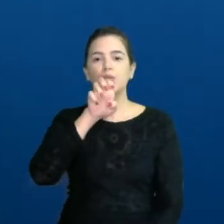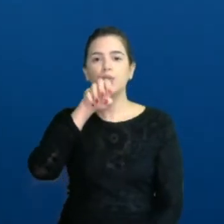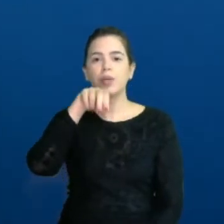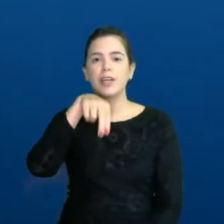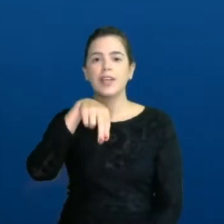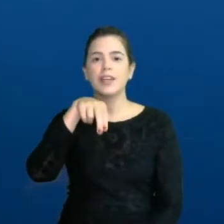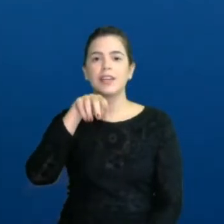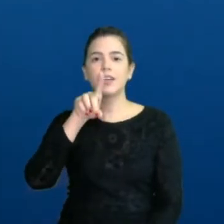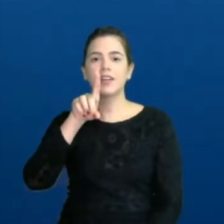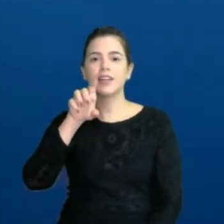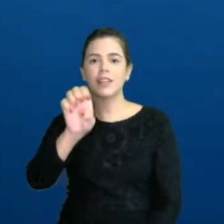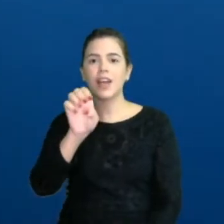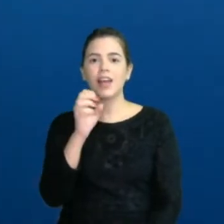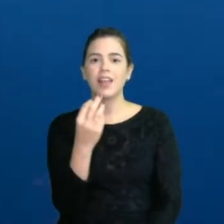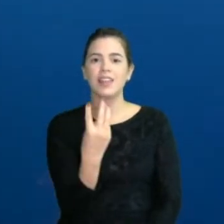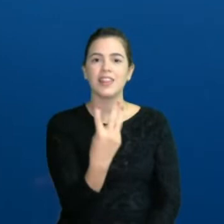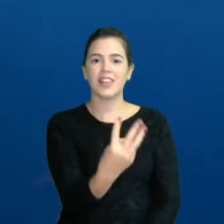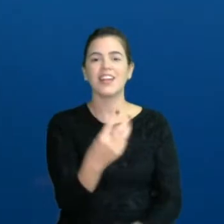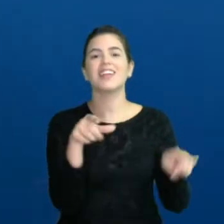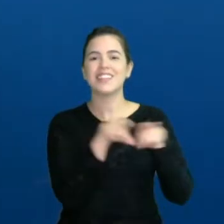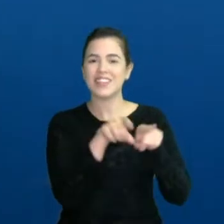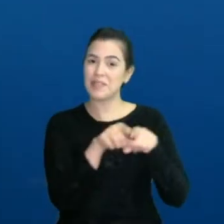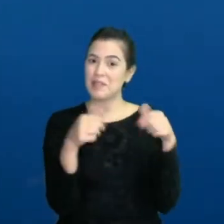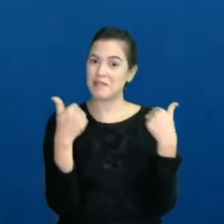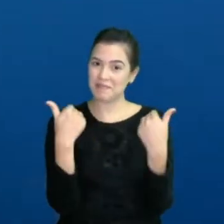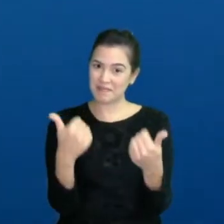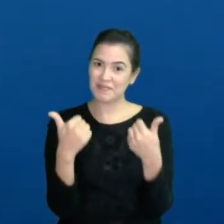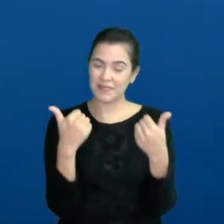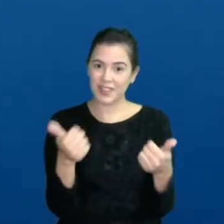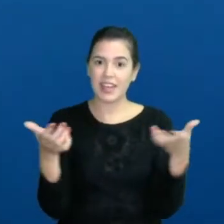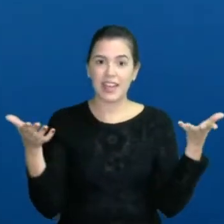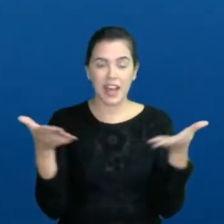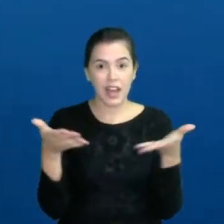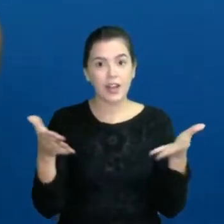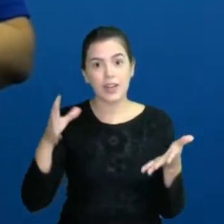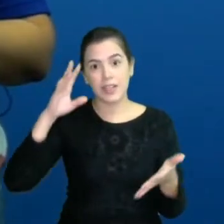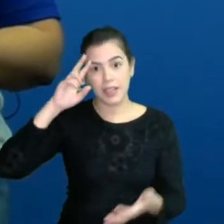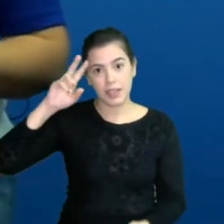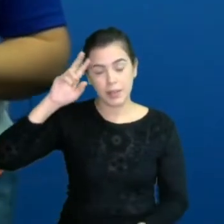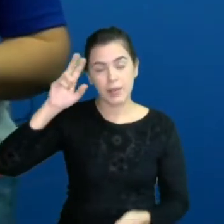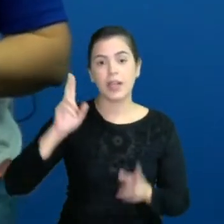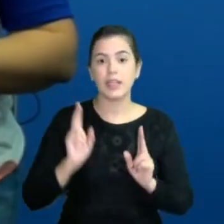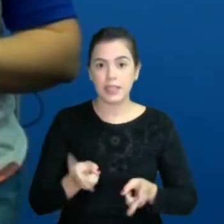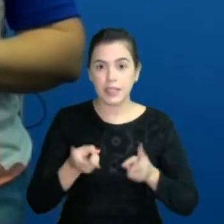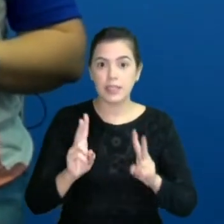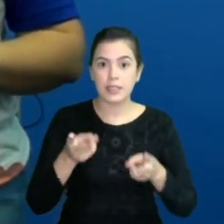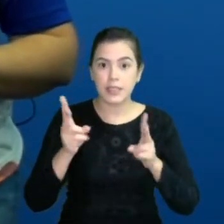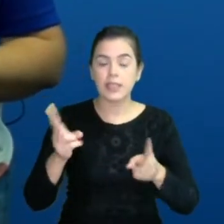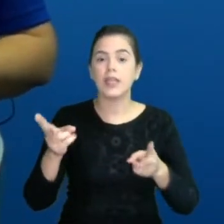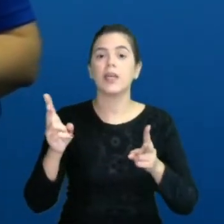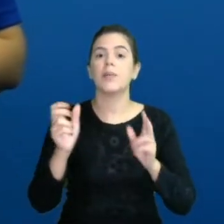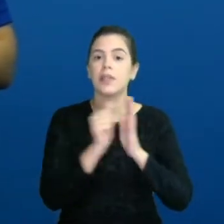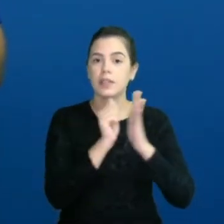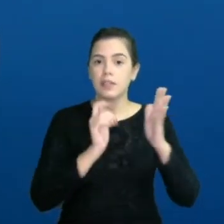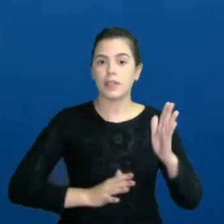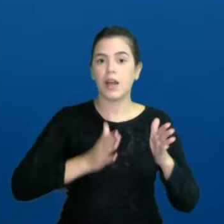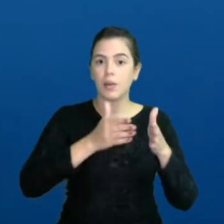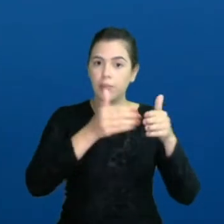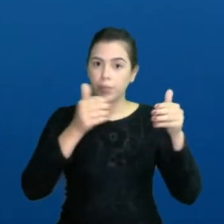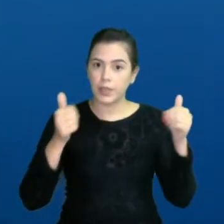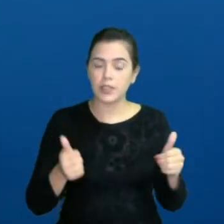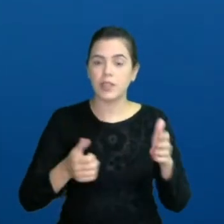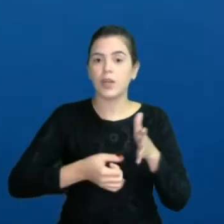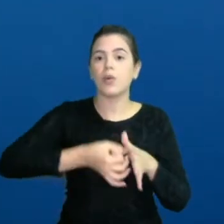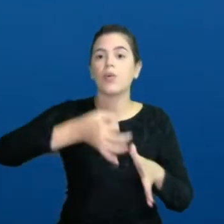Tem quantas? 3 também. Muito bem. Então, a gente tem que lembrar que toda vez que na atividade pedir para a